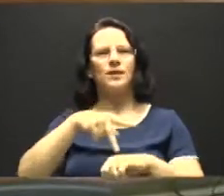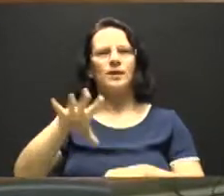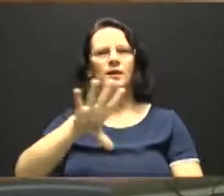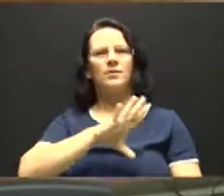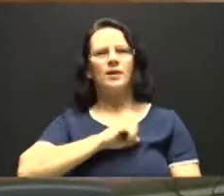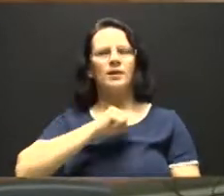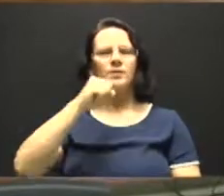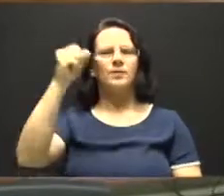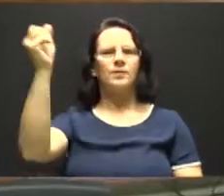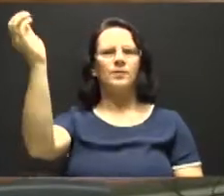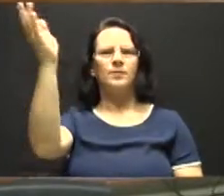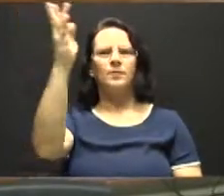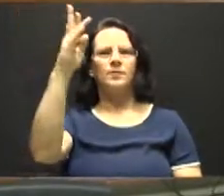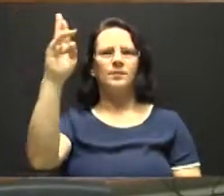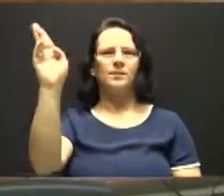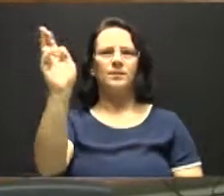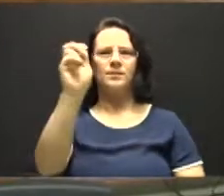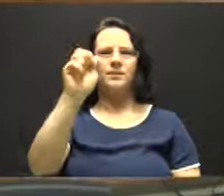brasil